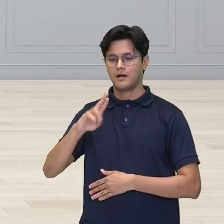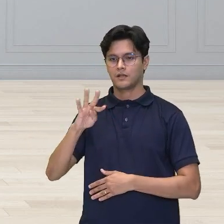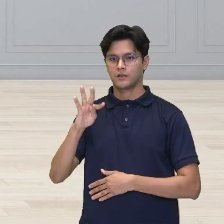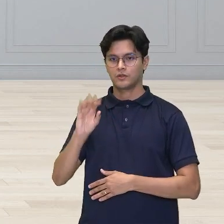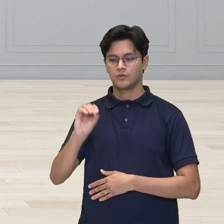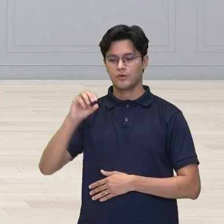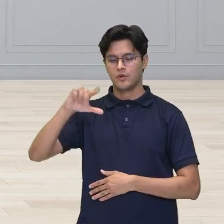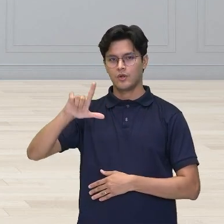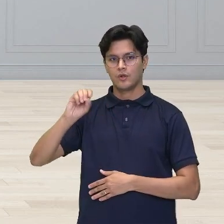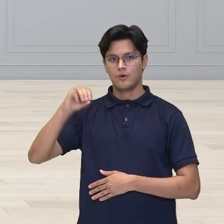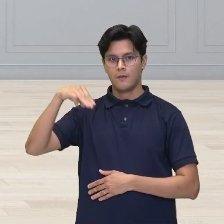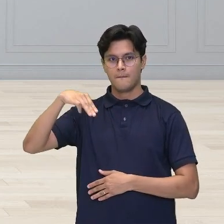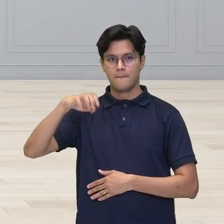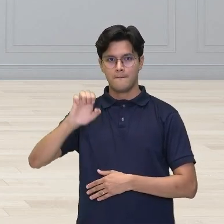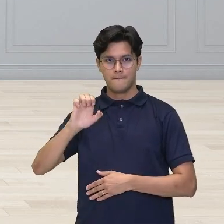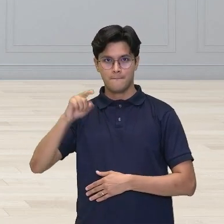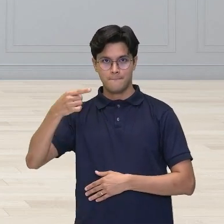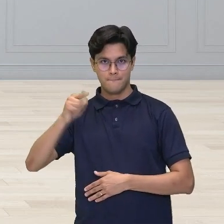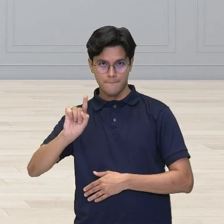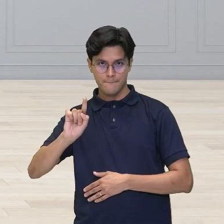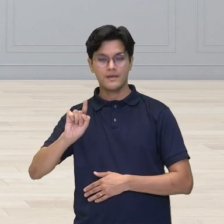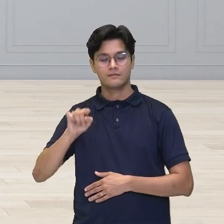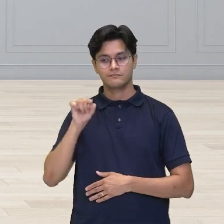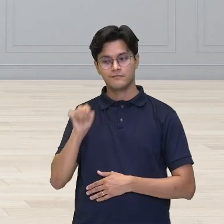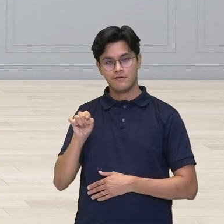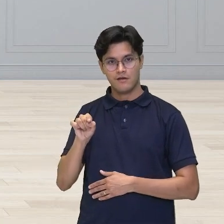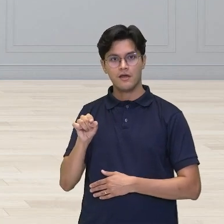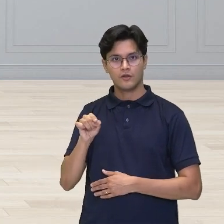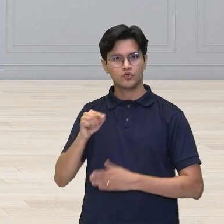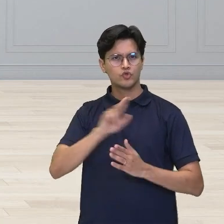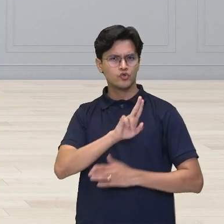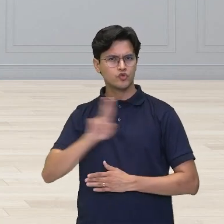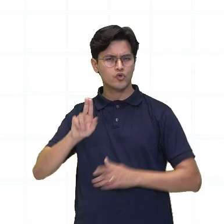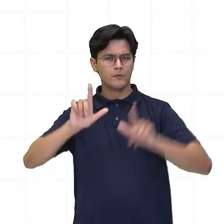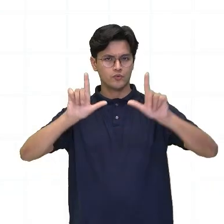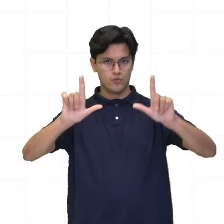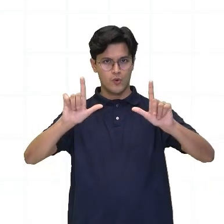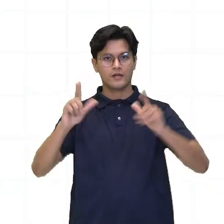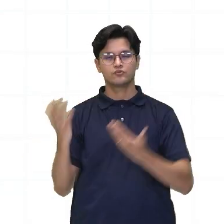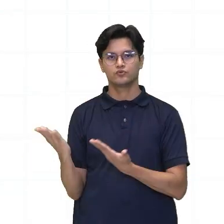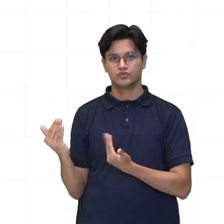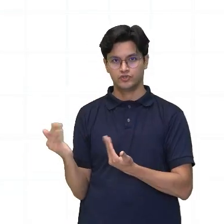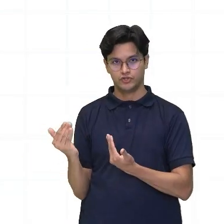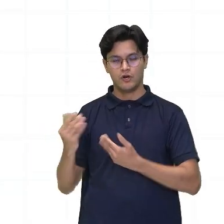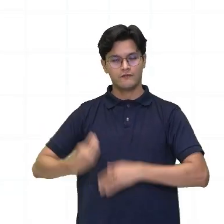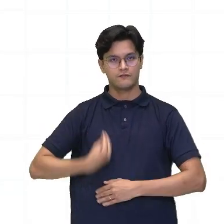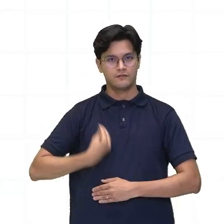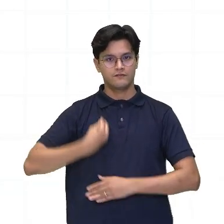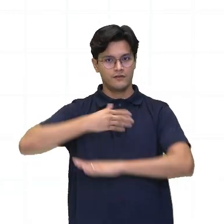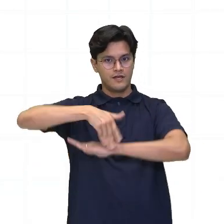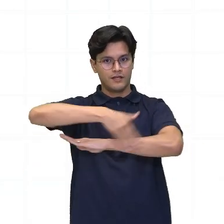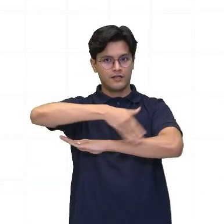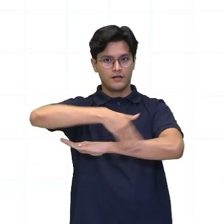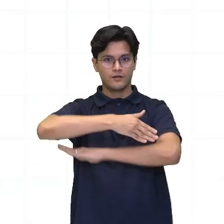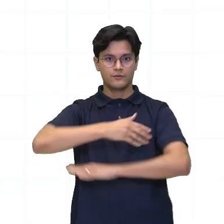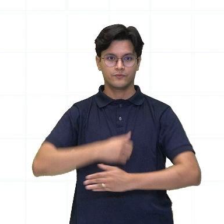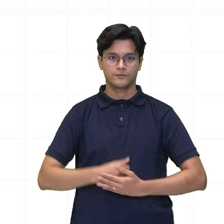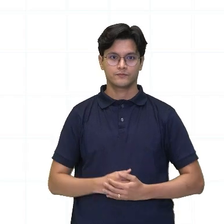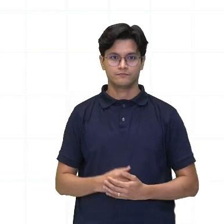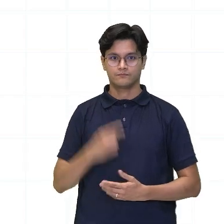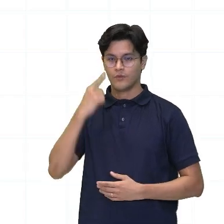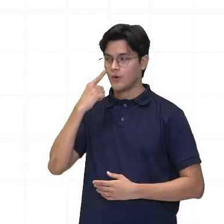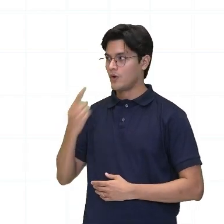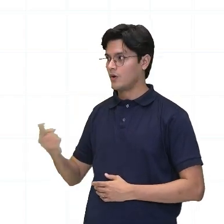Murillo, Jovem Mendigo. Vamos analisar essa imagem mais próxima, como vocês podem ver aí.